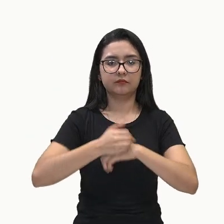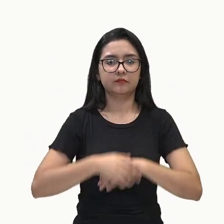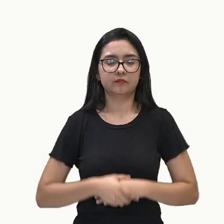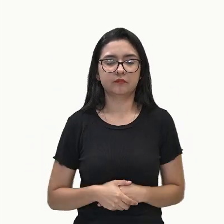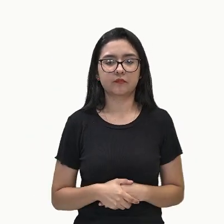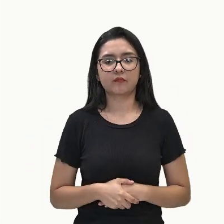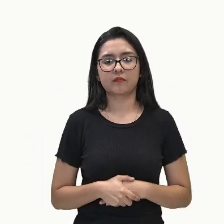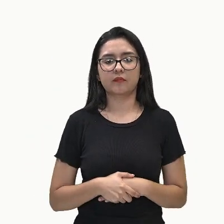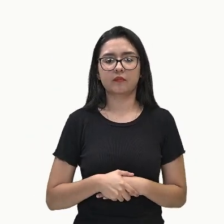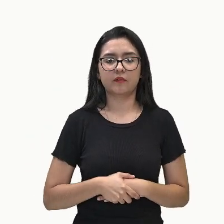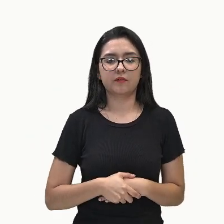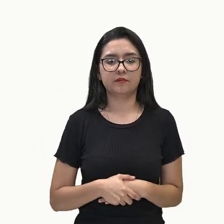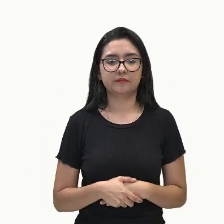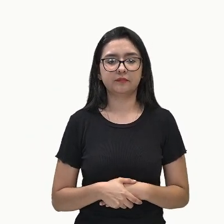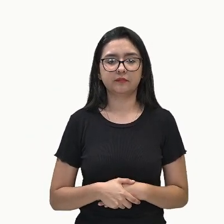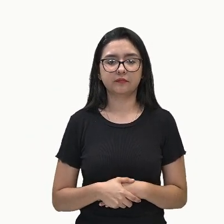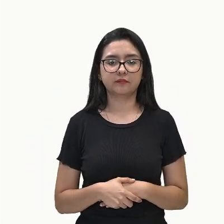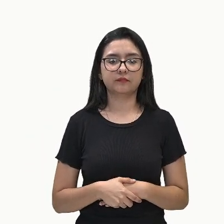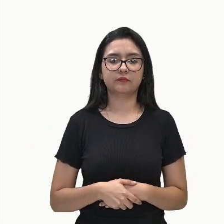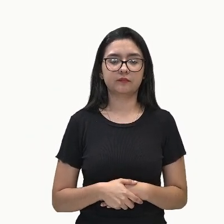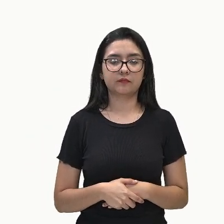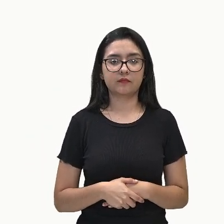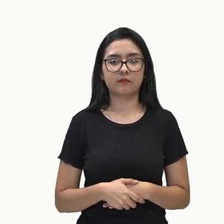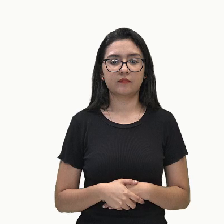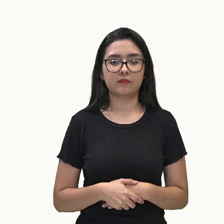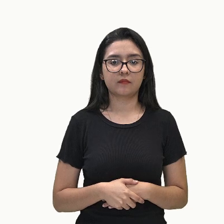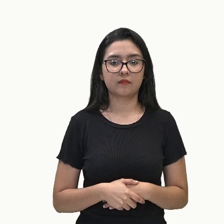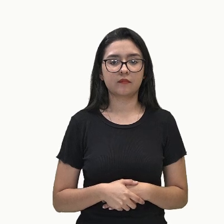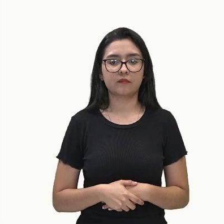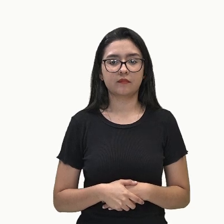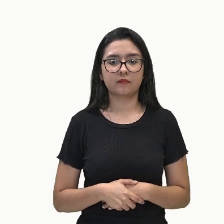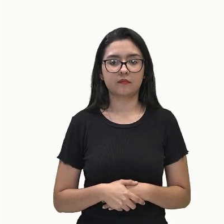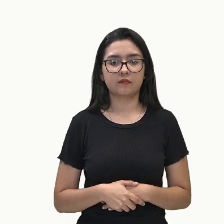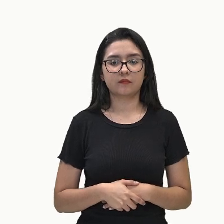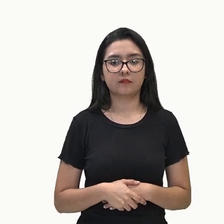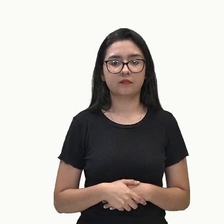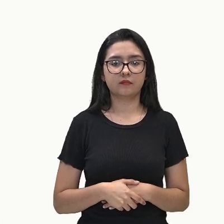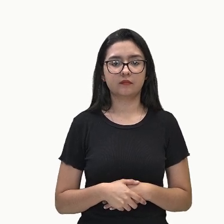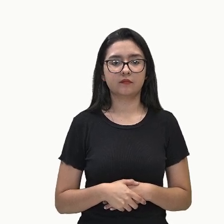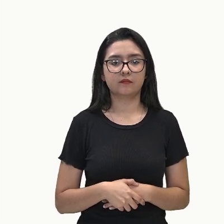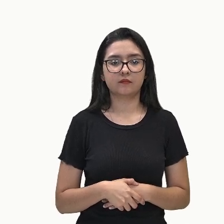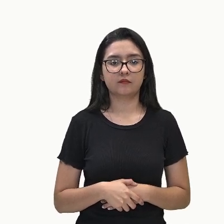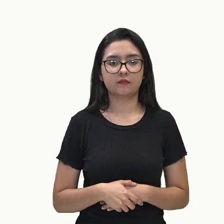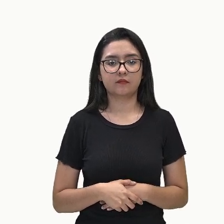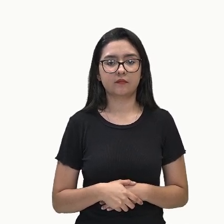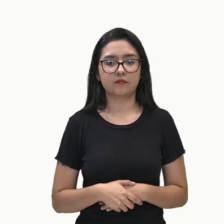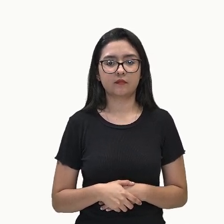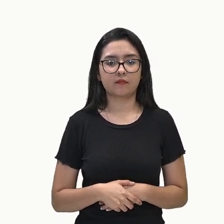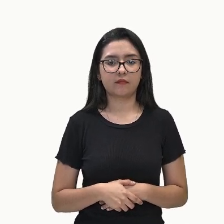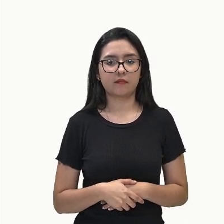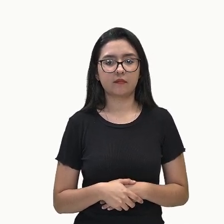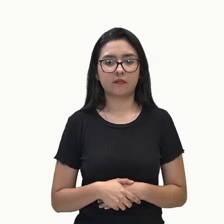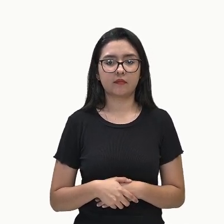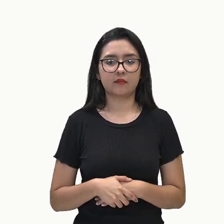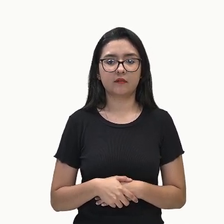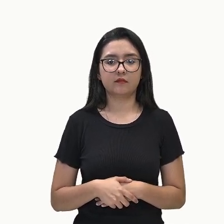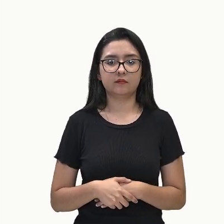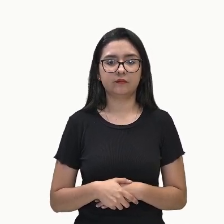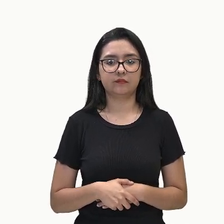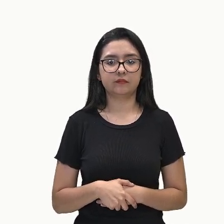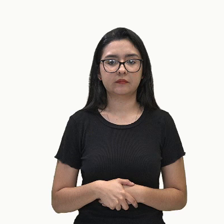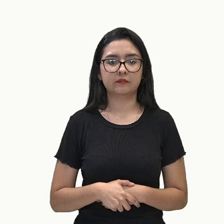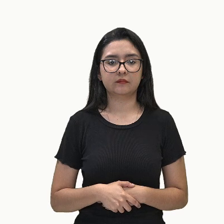y previene los trastornos del lenguaje, el